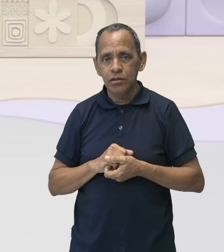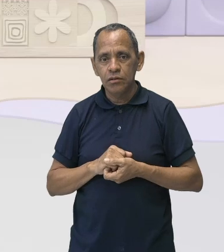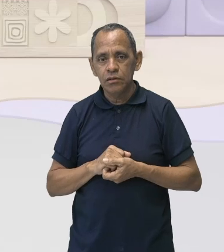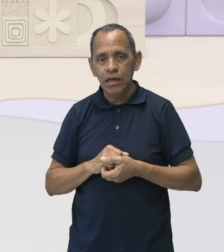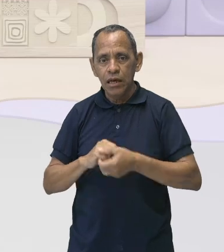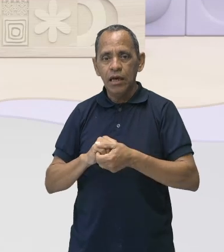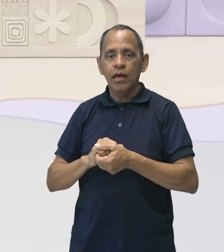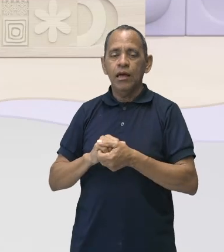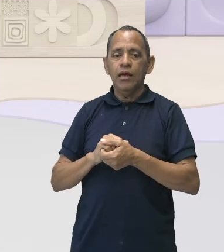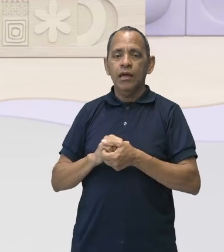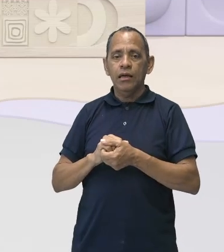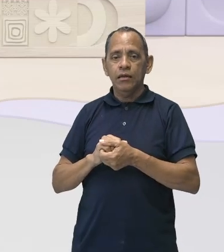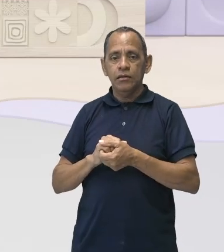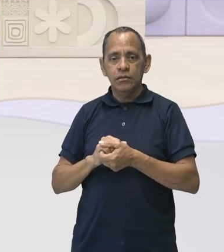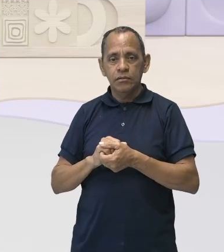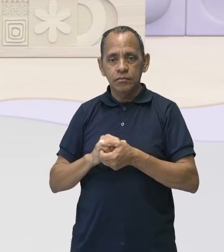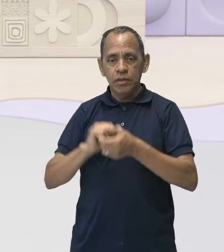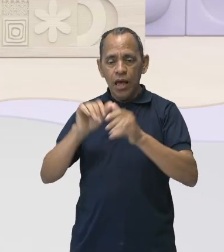mídia